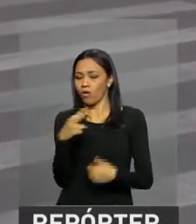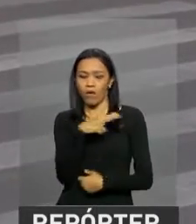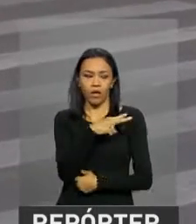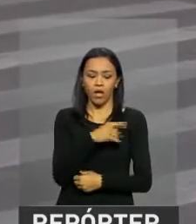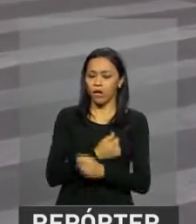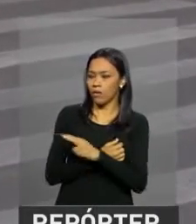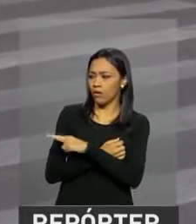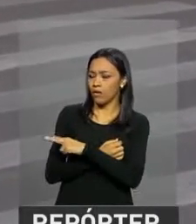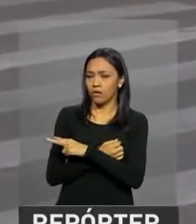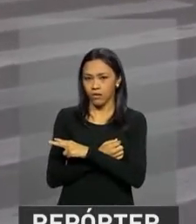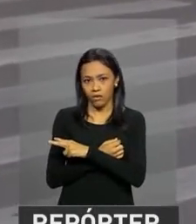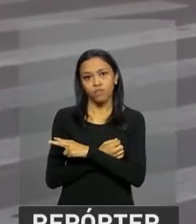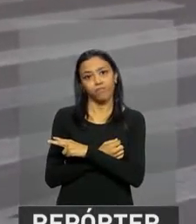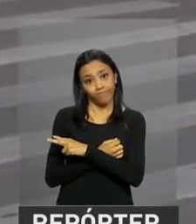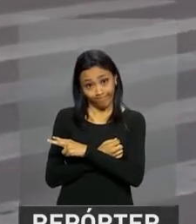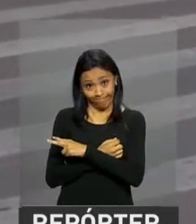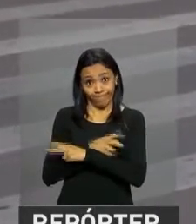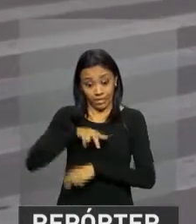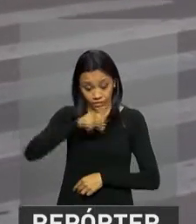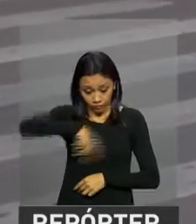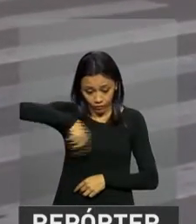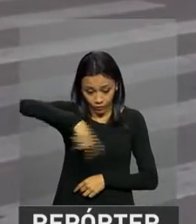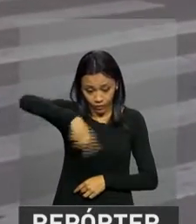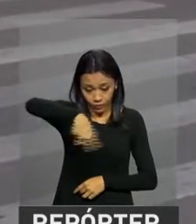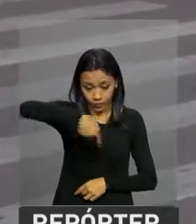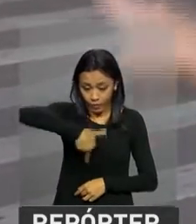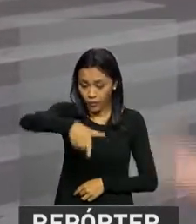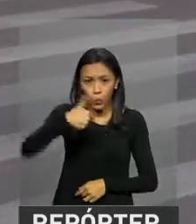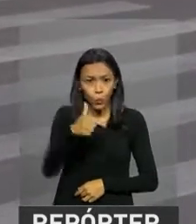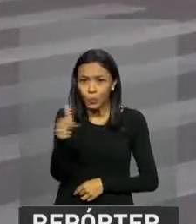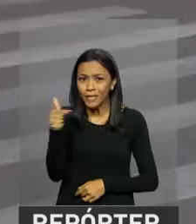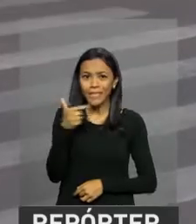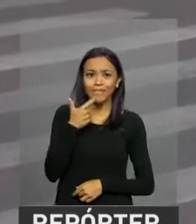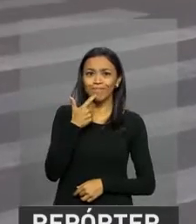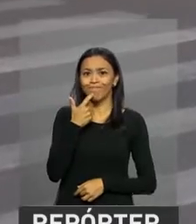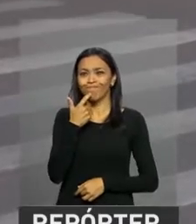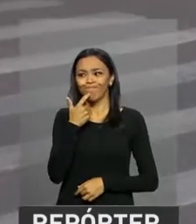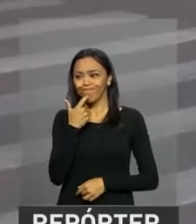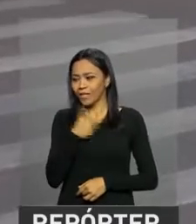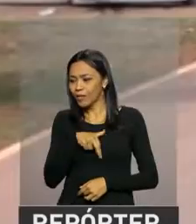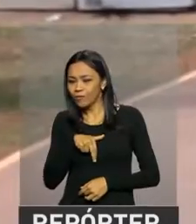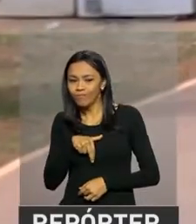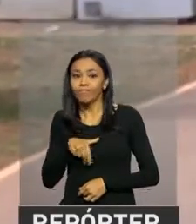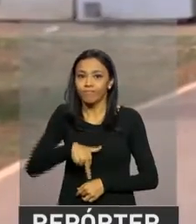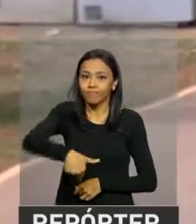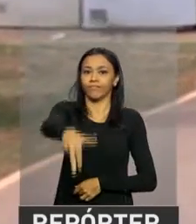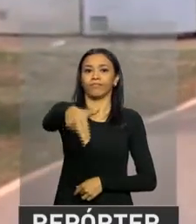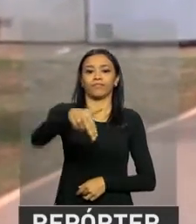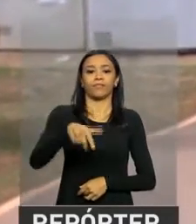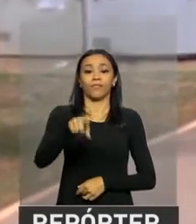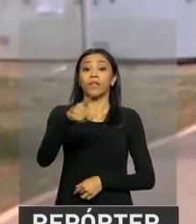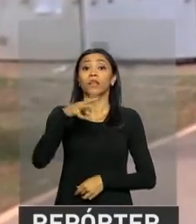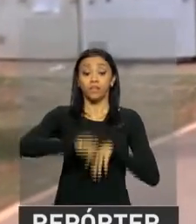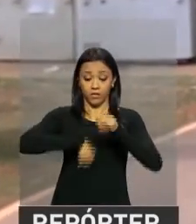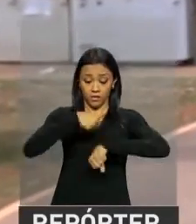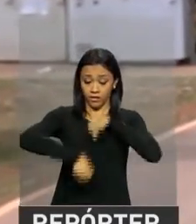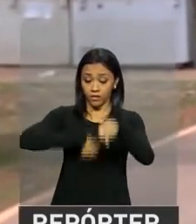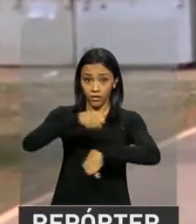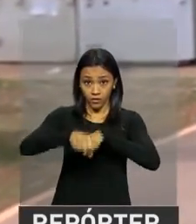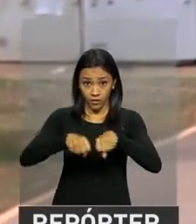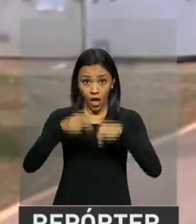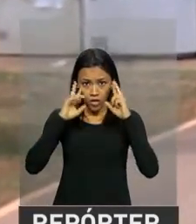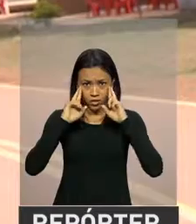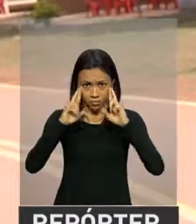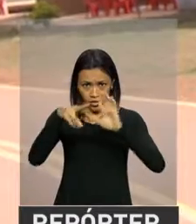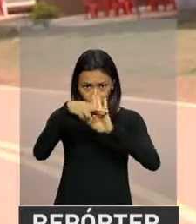né? Naquelas que não tem o sinal, eu peço permissão para atravessar. E o ciclista? Será que ele respeita